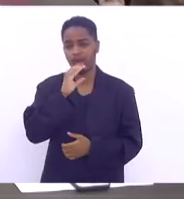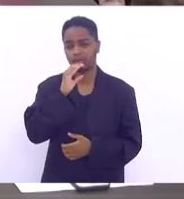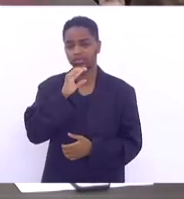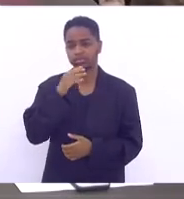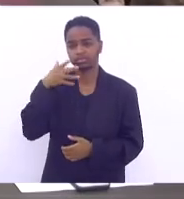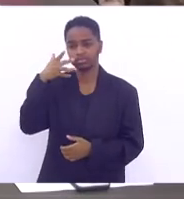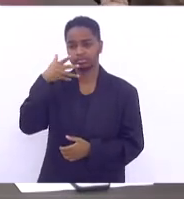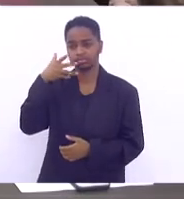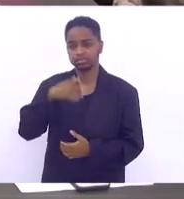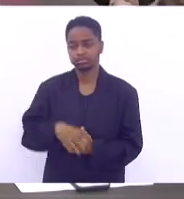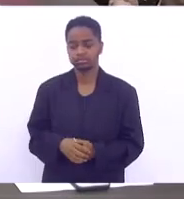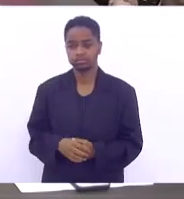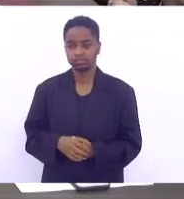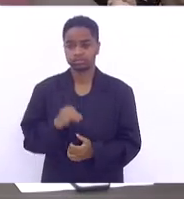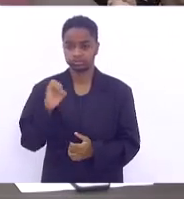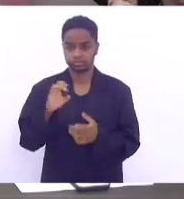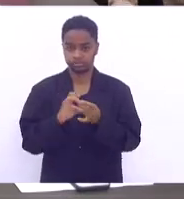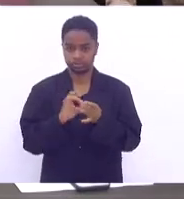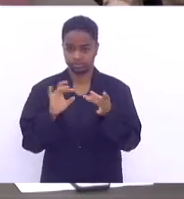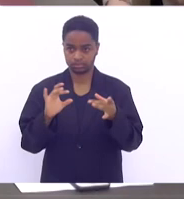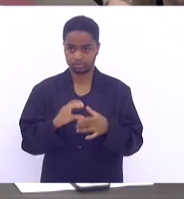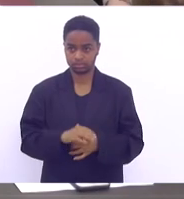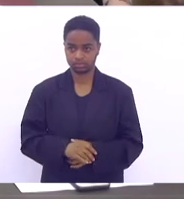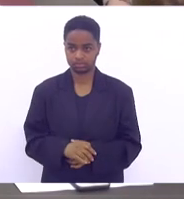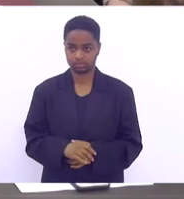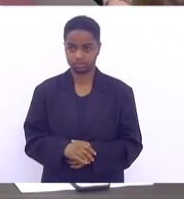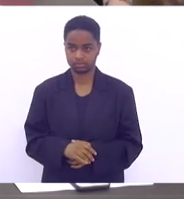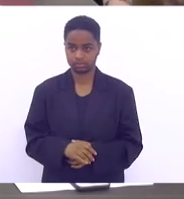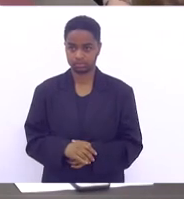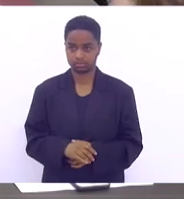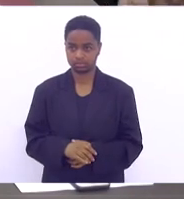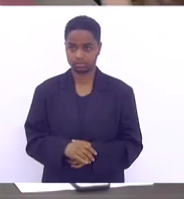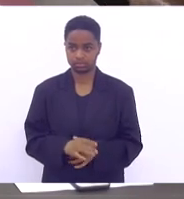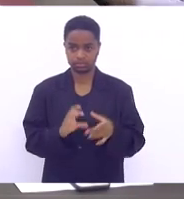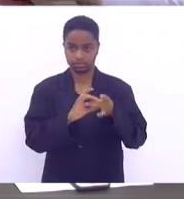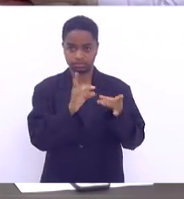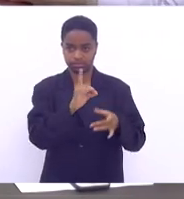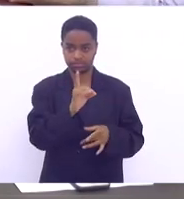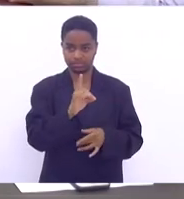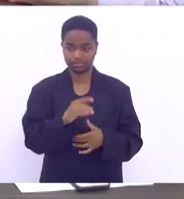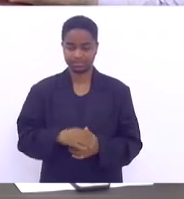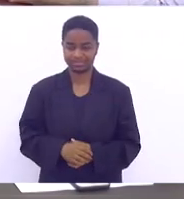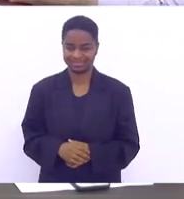se Vossa Excelência conceder. Deputado Fábio, é muito rápido. Não, não permito, não. Não consegue.